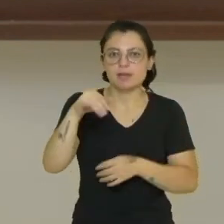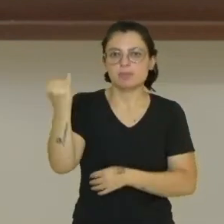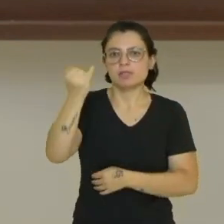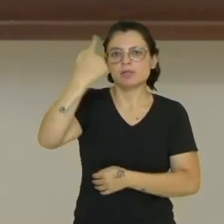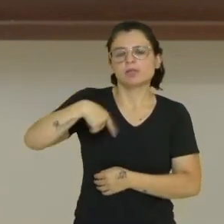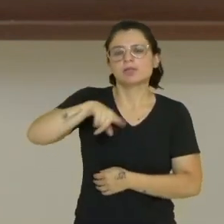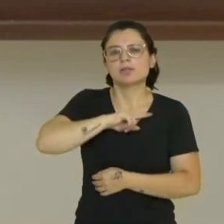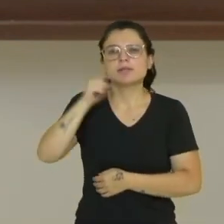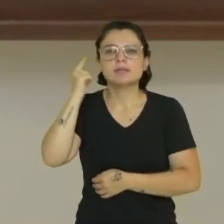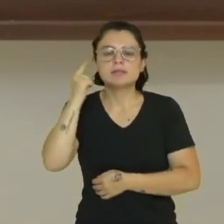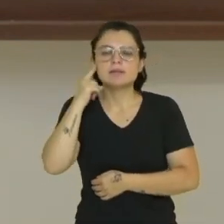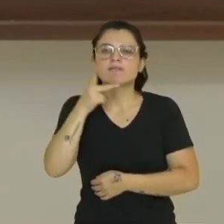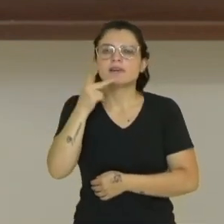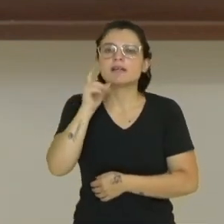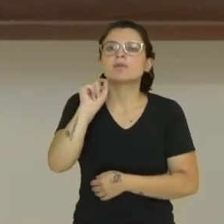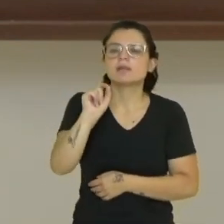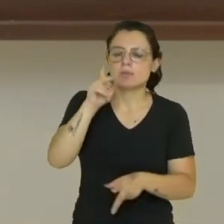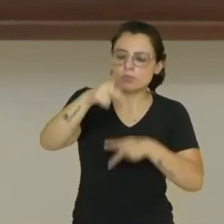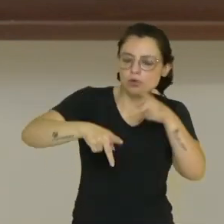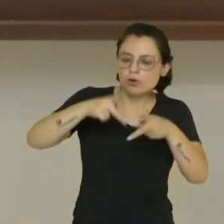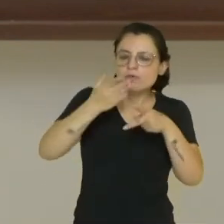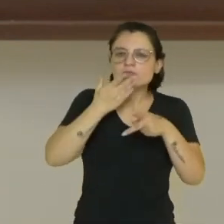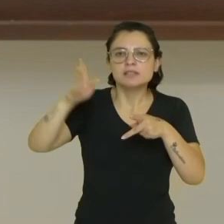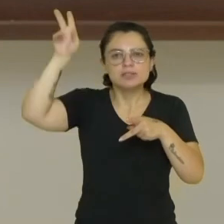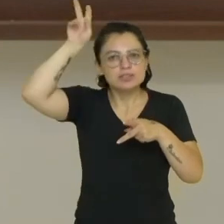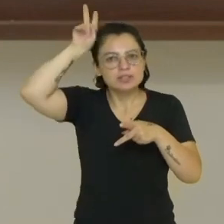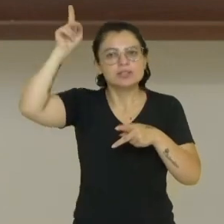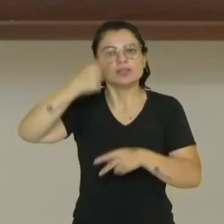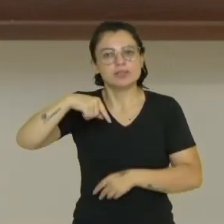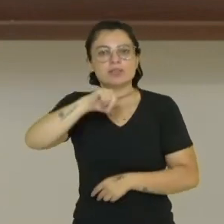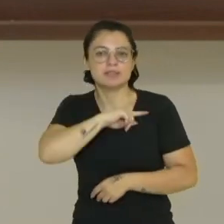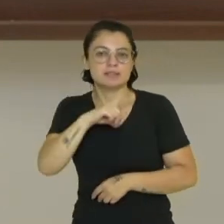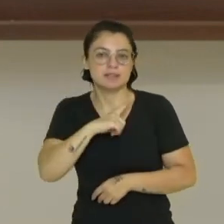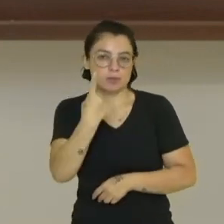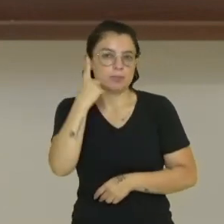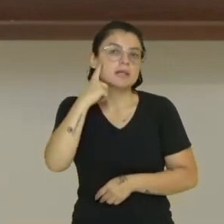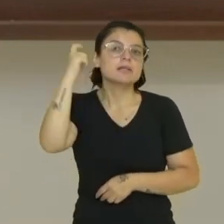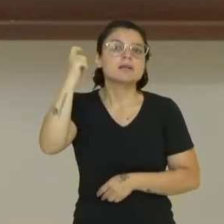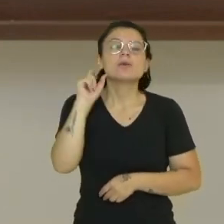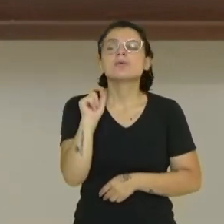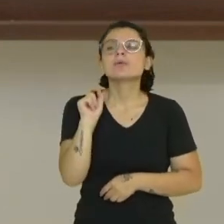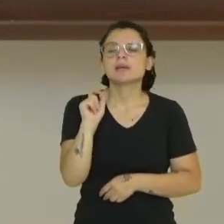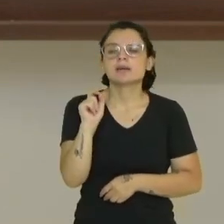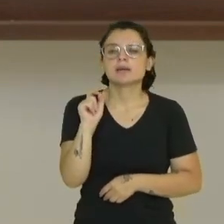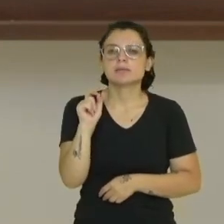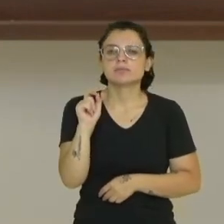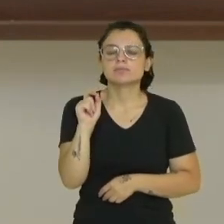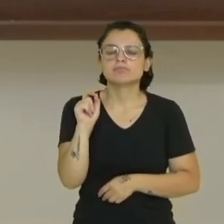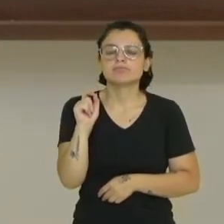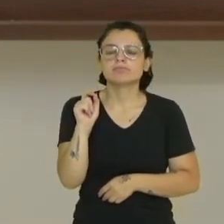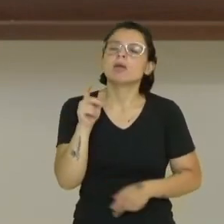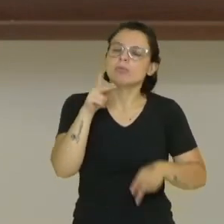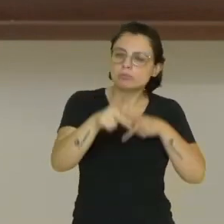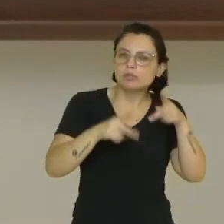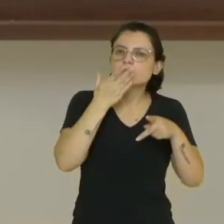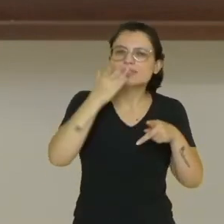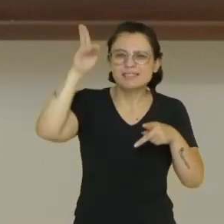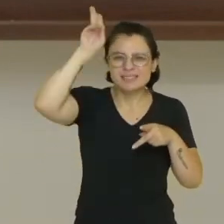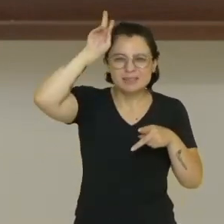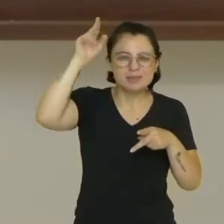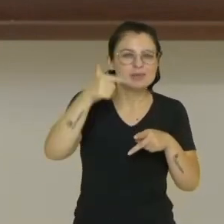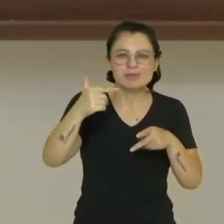quando falamos de povos indígenas, a gente tem uma ideia, nós temos uma ideia aqui no Brasil de que os povos indígenas não